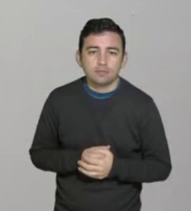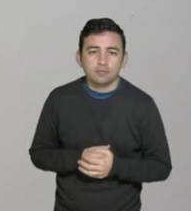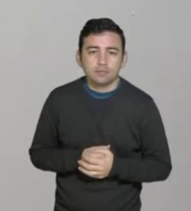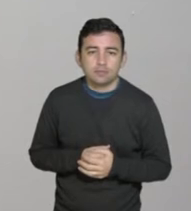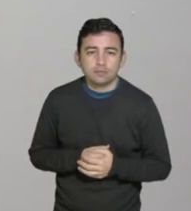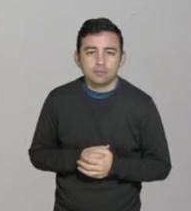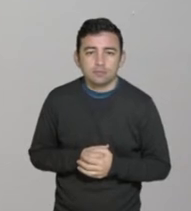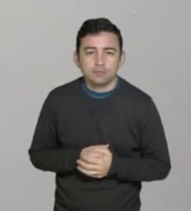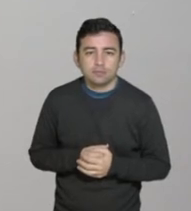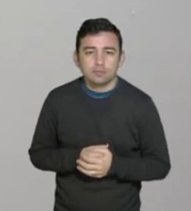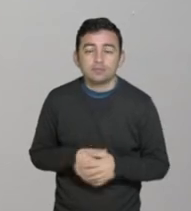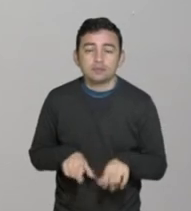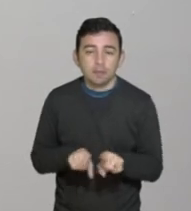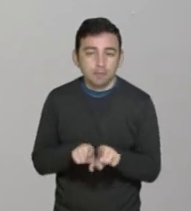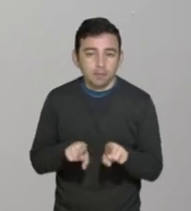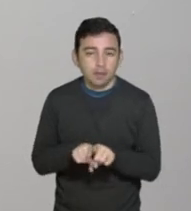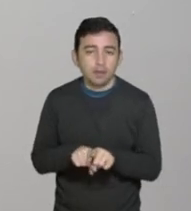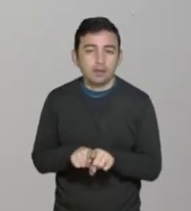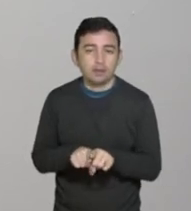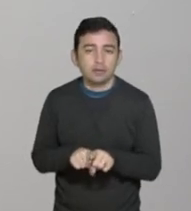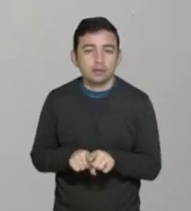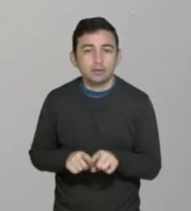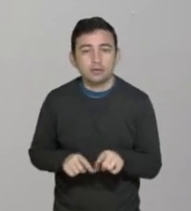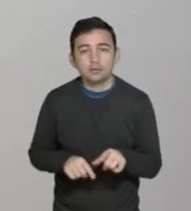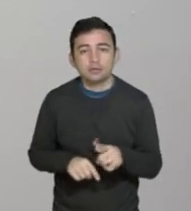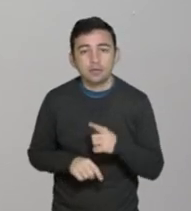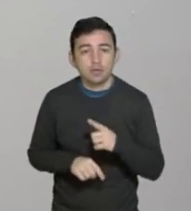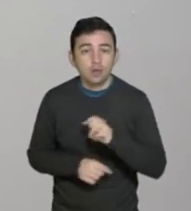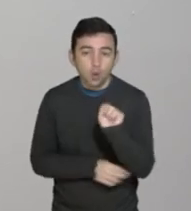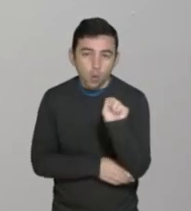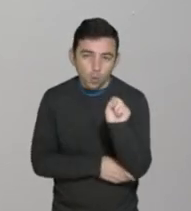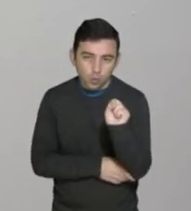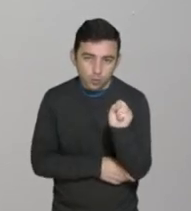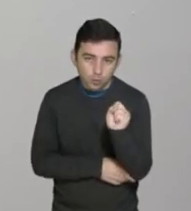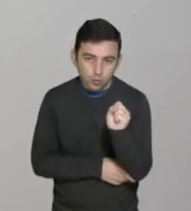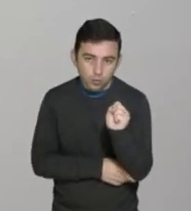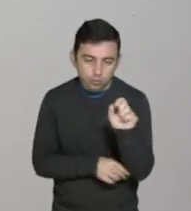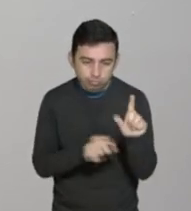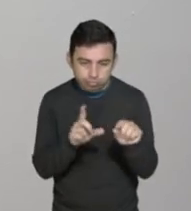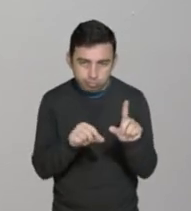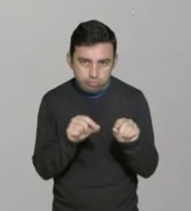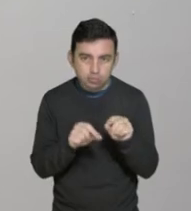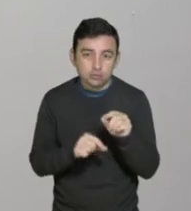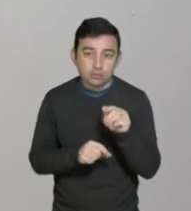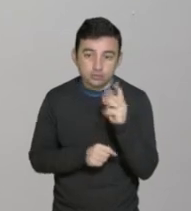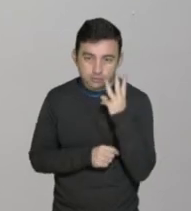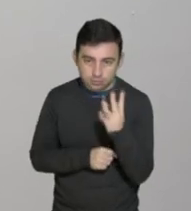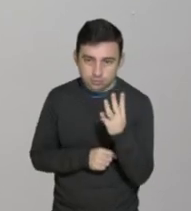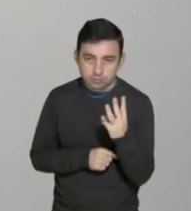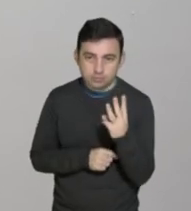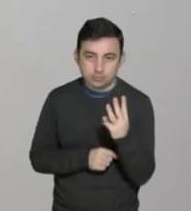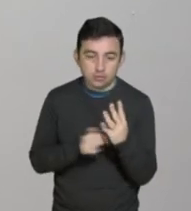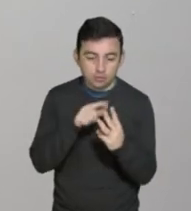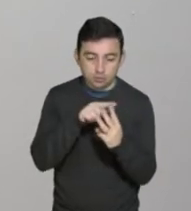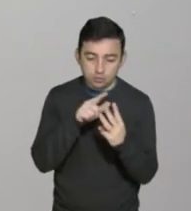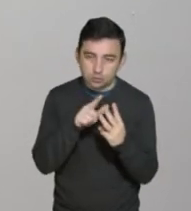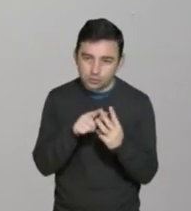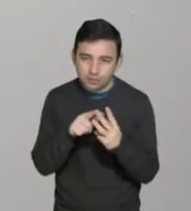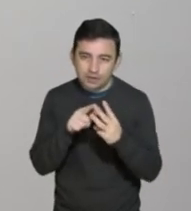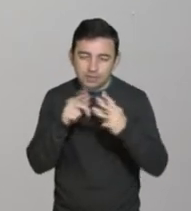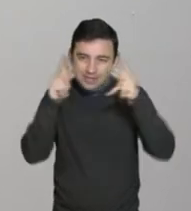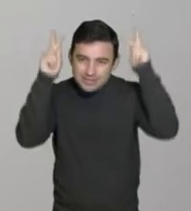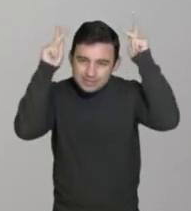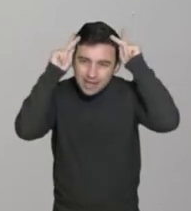Aí tivemos a escolha, tivemos 8 candidatas, do qual saíram 3, né, 2 é princesa e uma